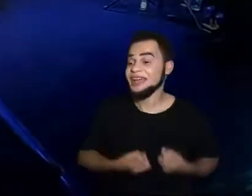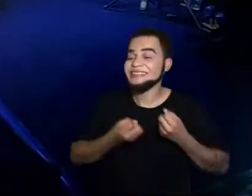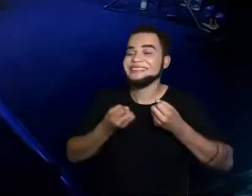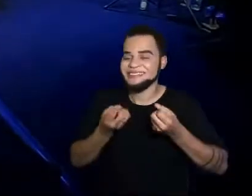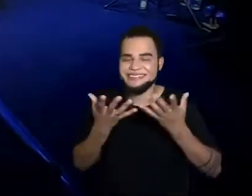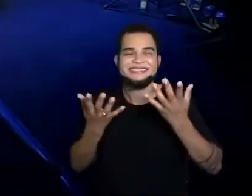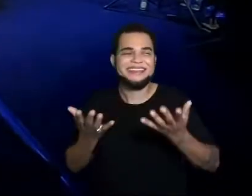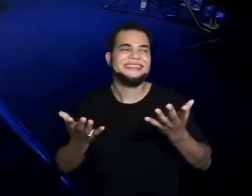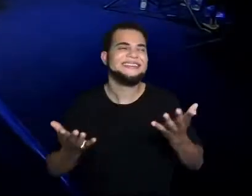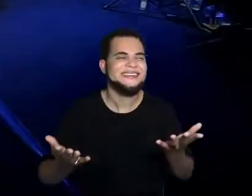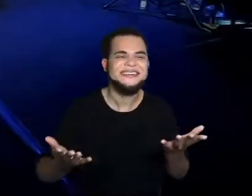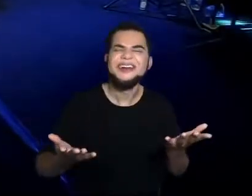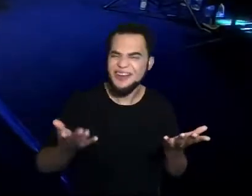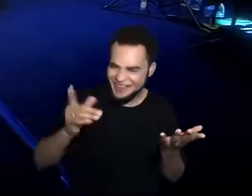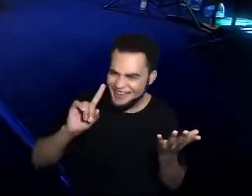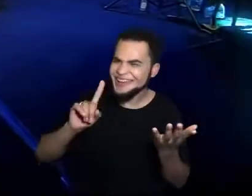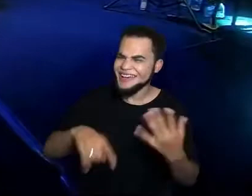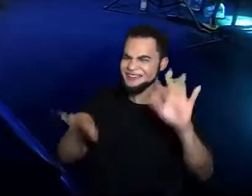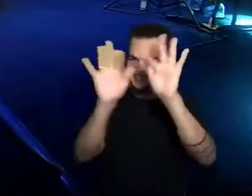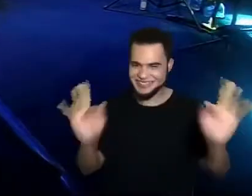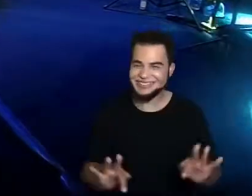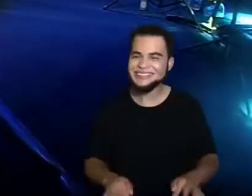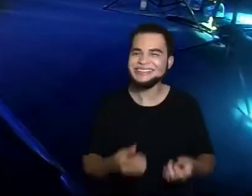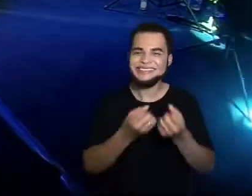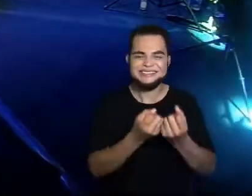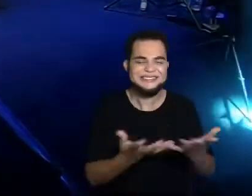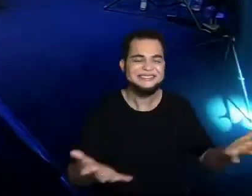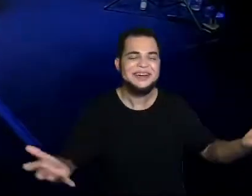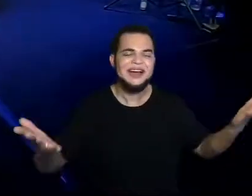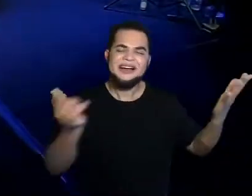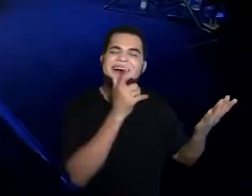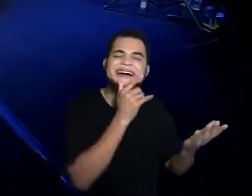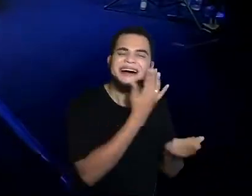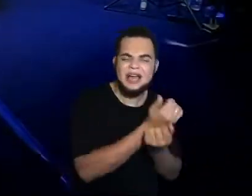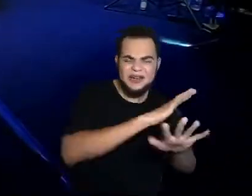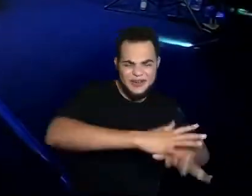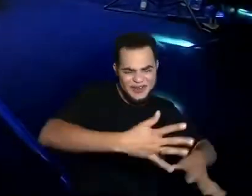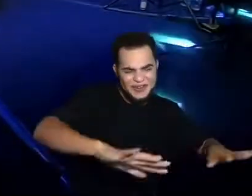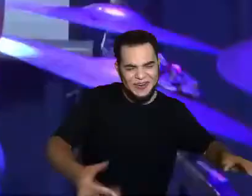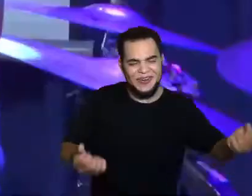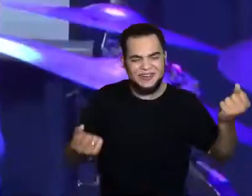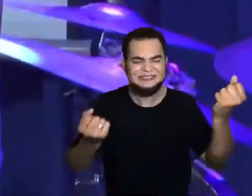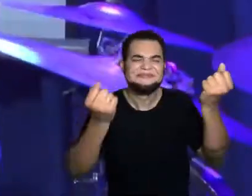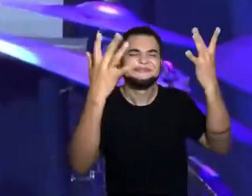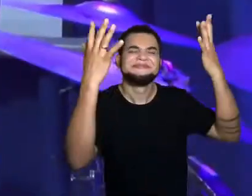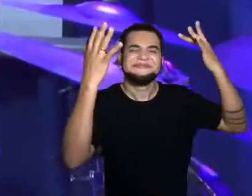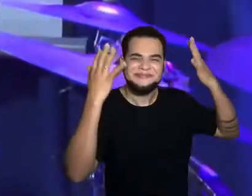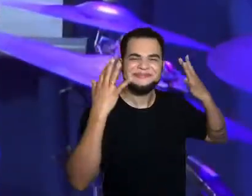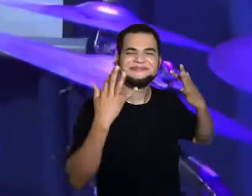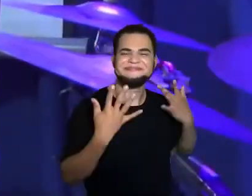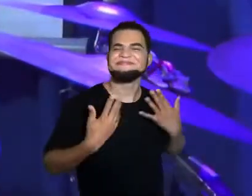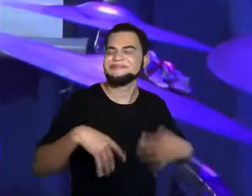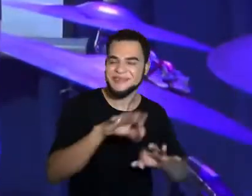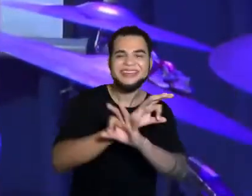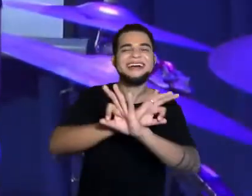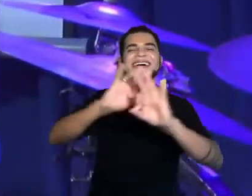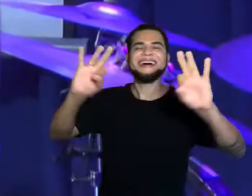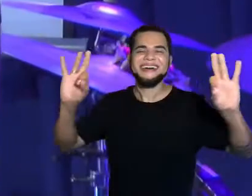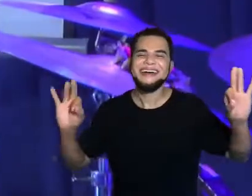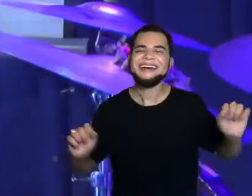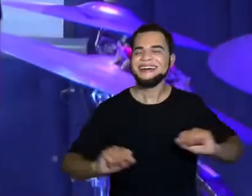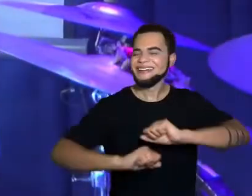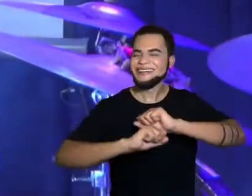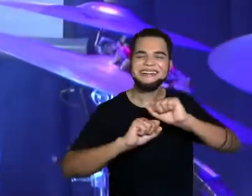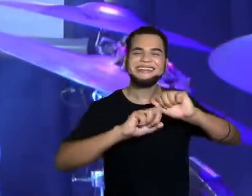entregou. Ele tomou um banho de água fresca no lindo lago do amor. Maravilhosamente